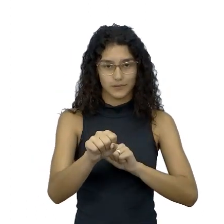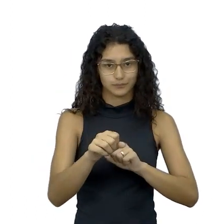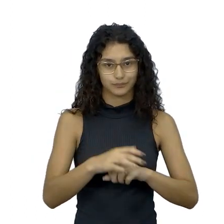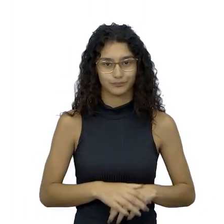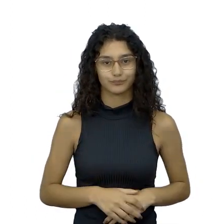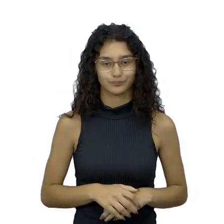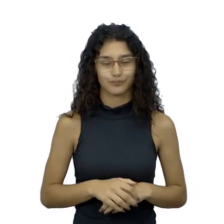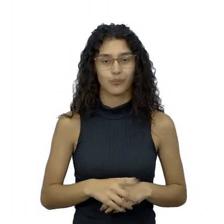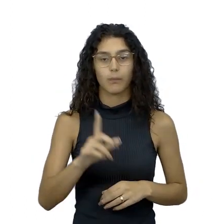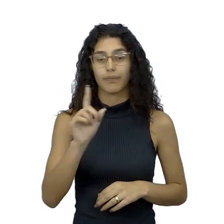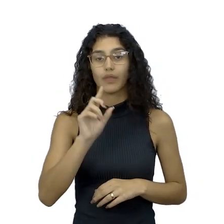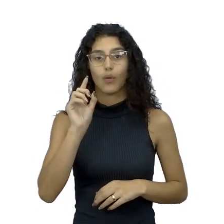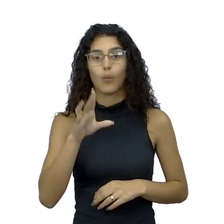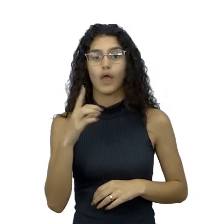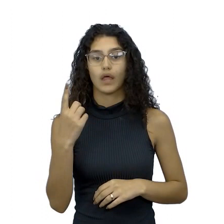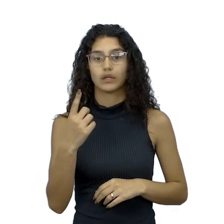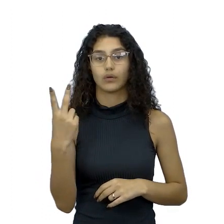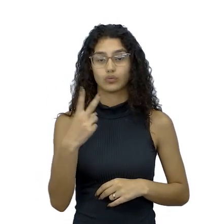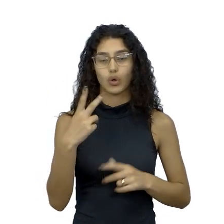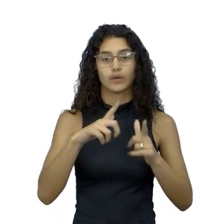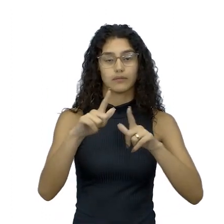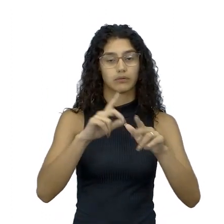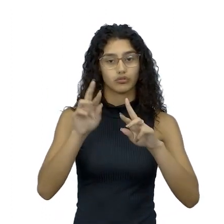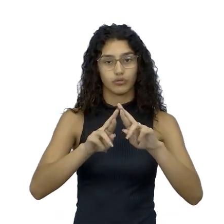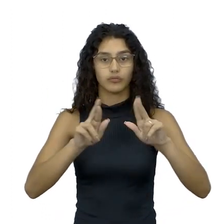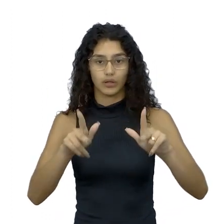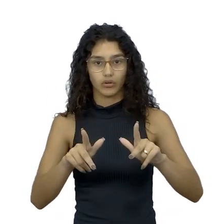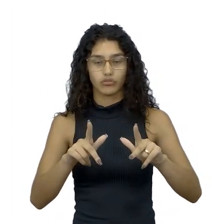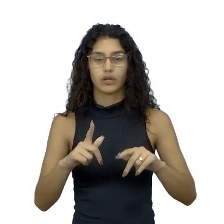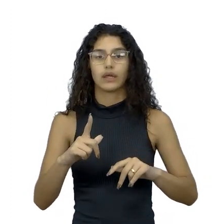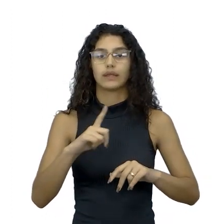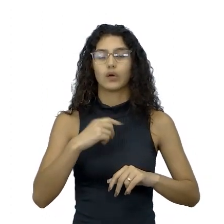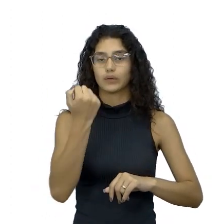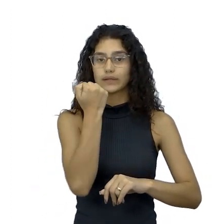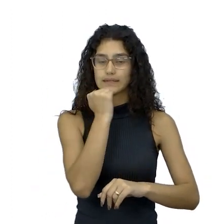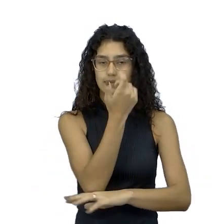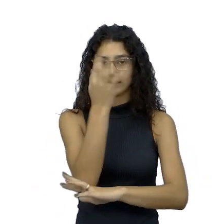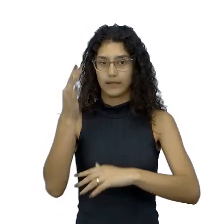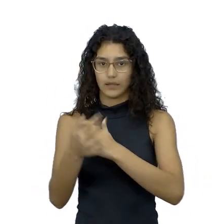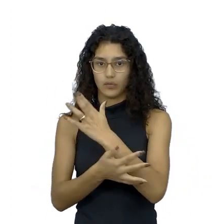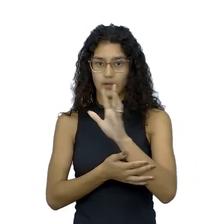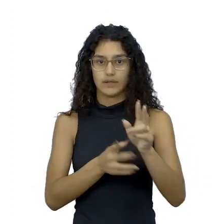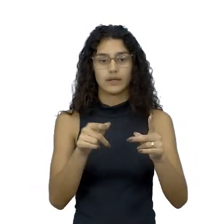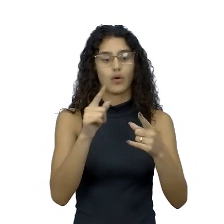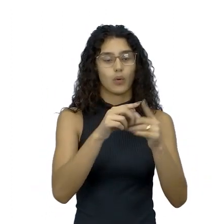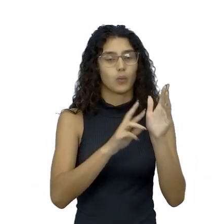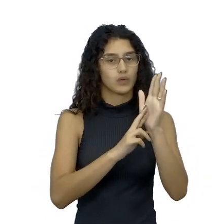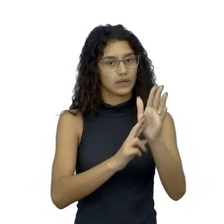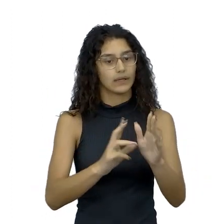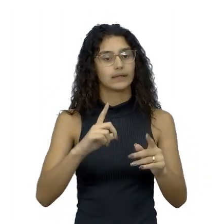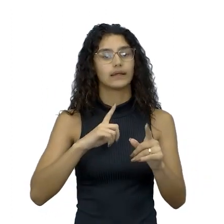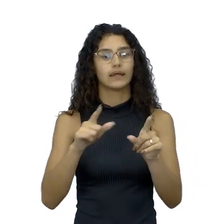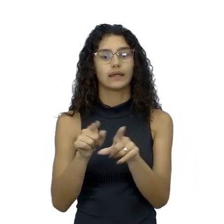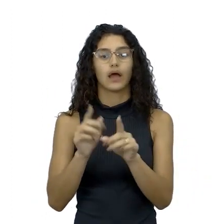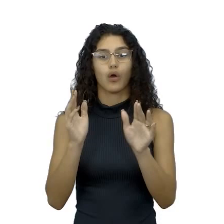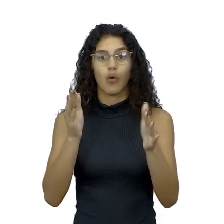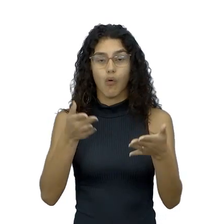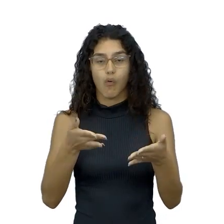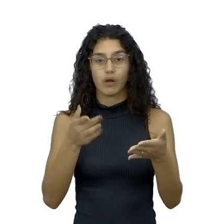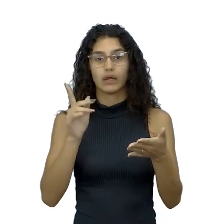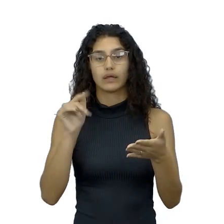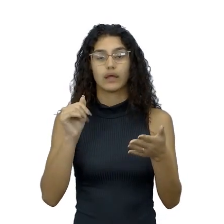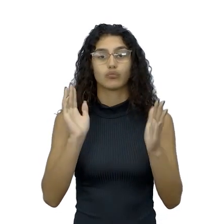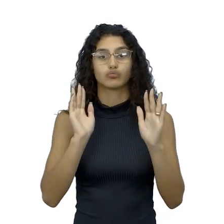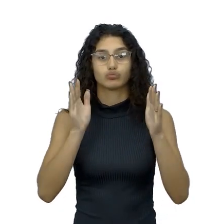Então, esse não é são 2 formulários diferentes, tá? Tem o formulário da ciência da natureza, que é aquele que eu acabei de mostrar, e esse que